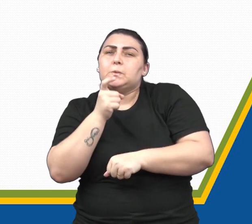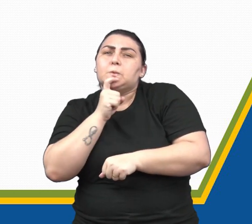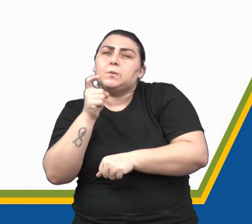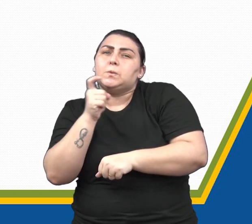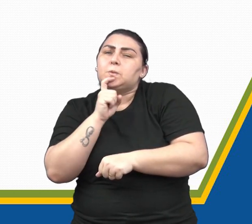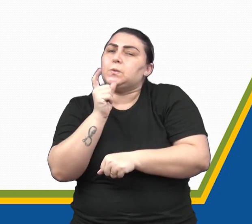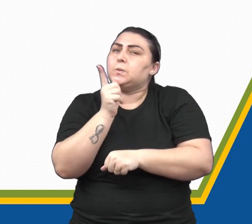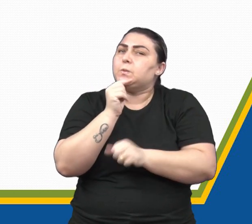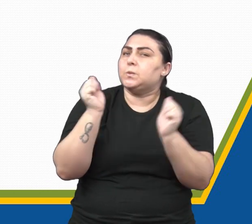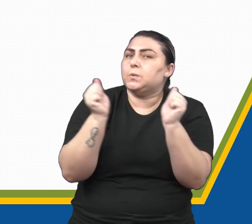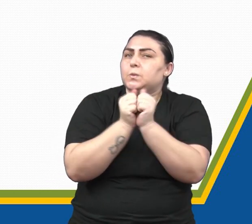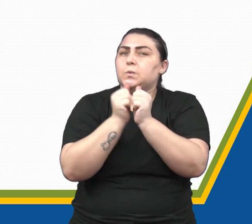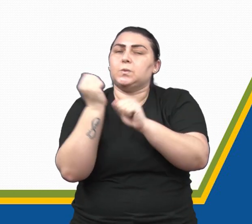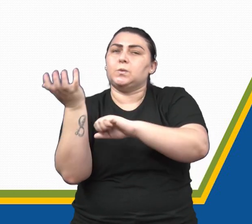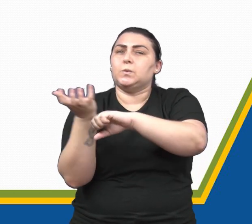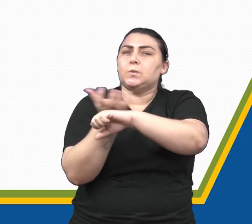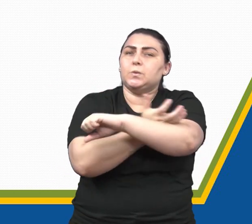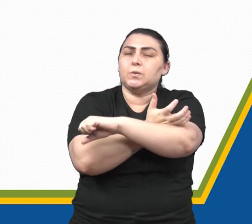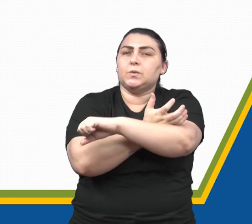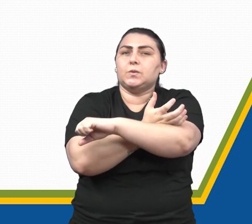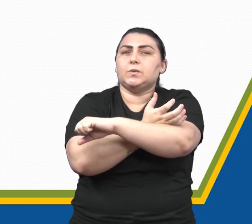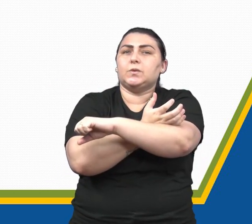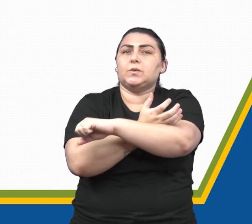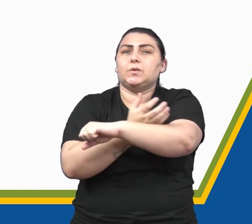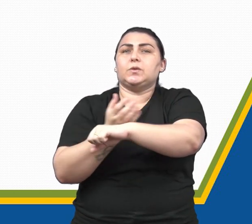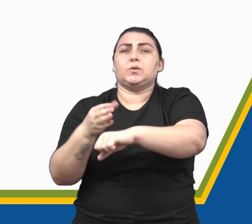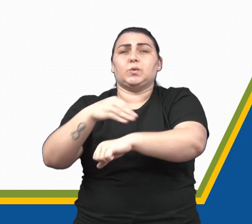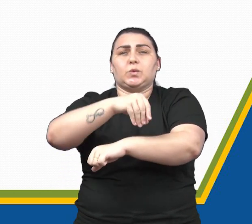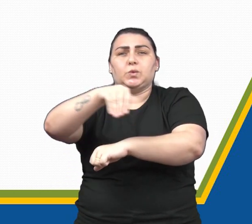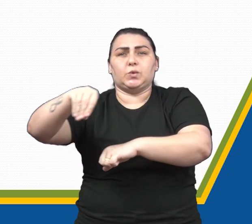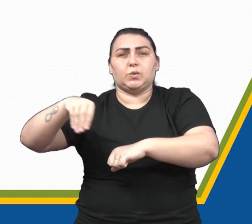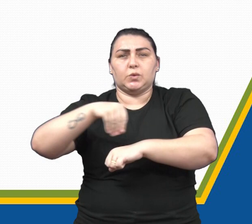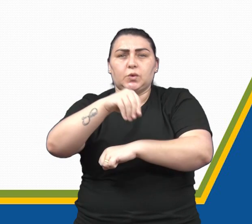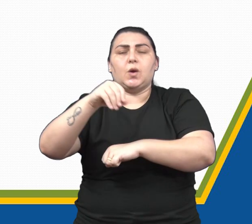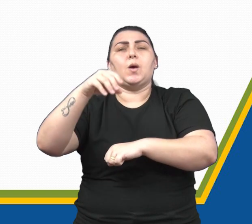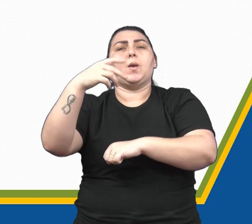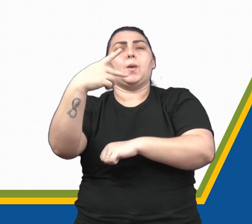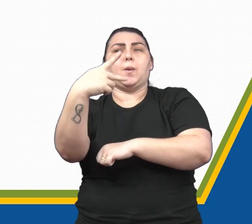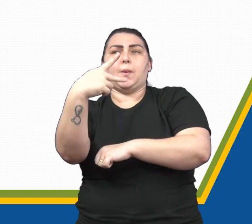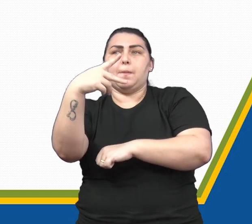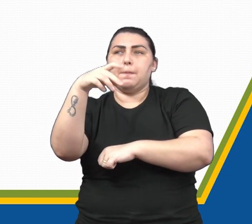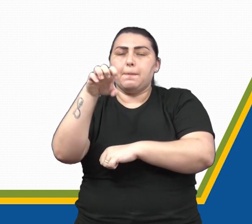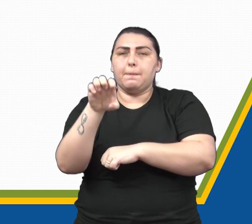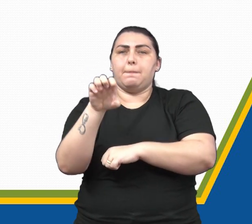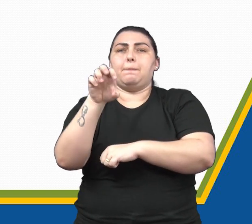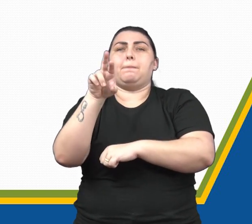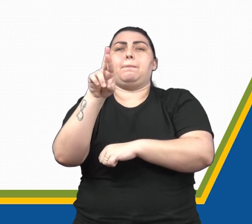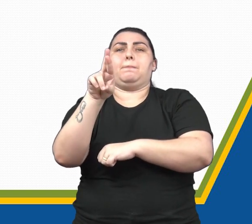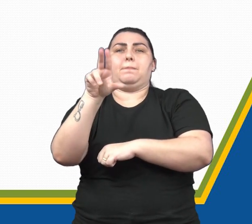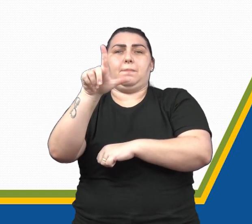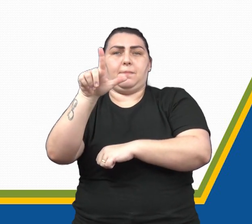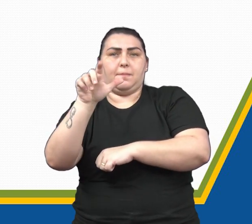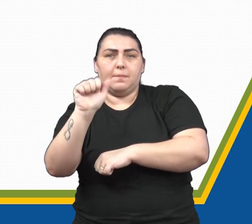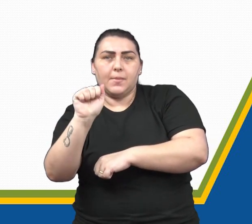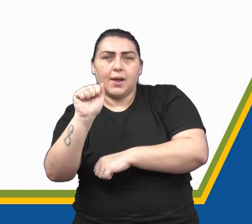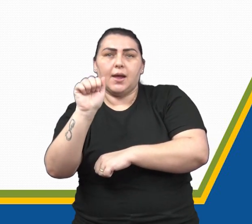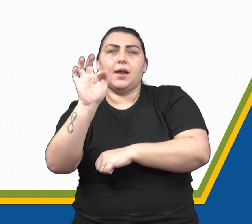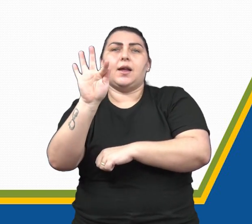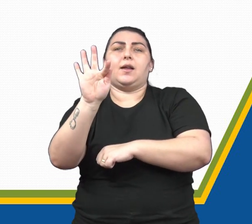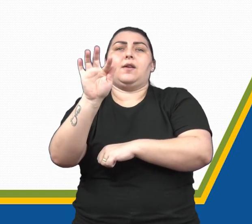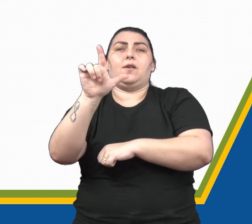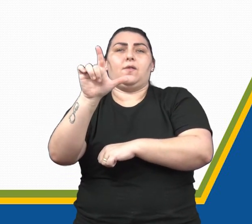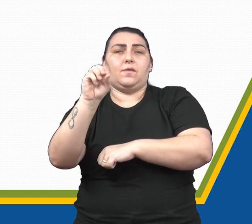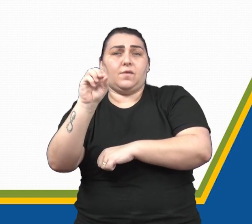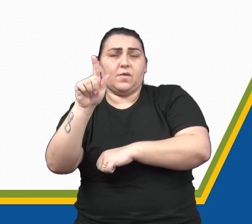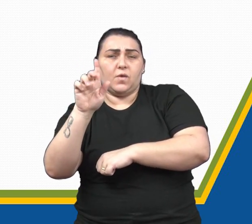e vegetação, nós chamamos esse solo de permafrost. Permafrost acontece muito em questões, pessoal. Fica ligado com